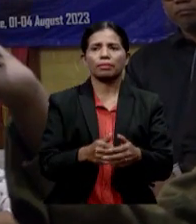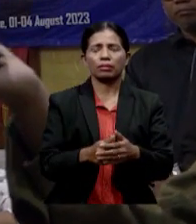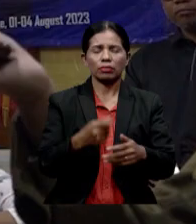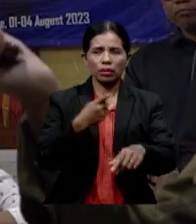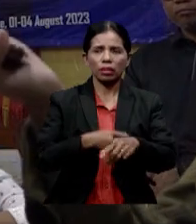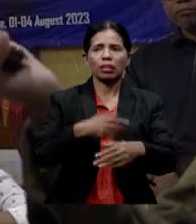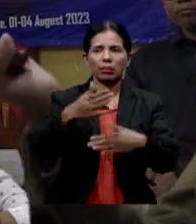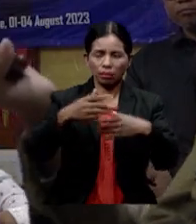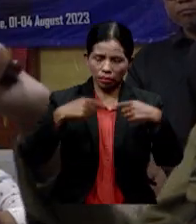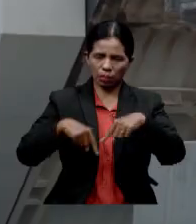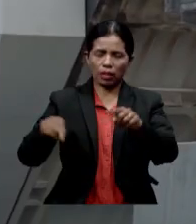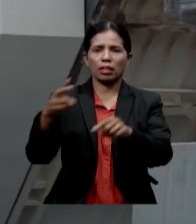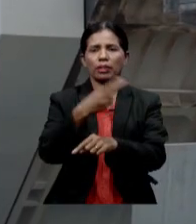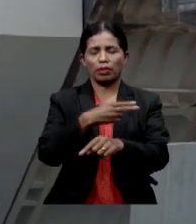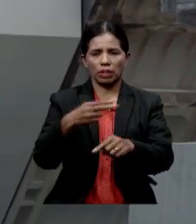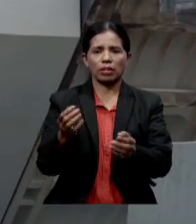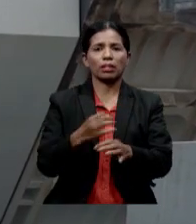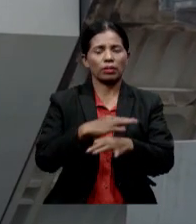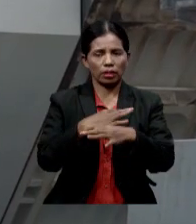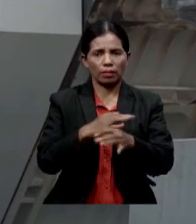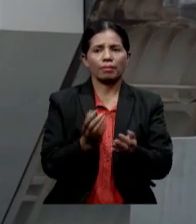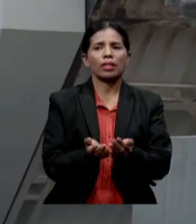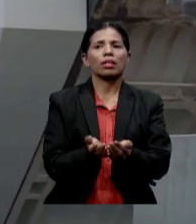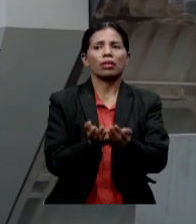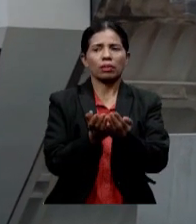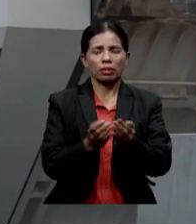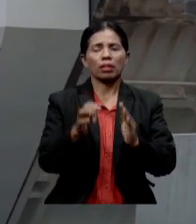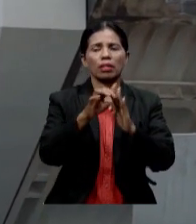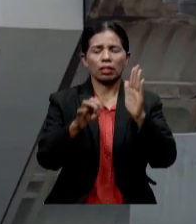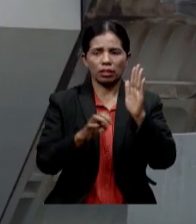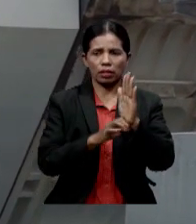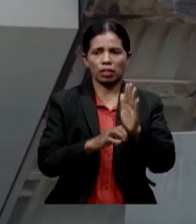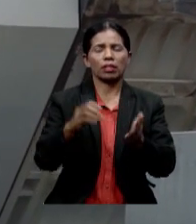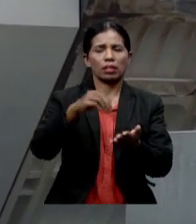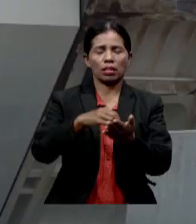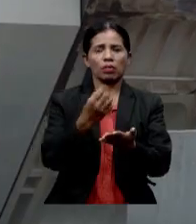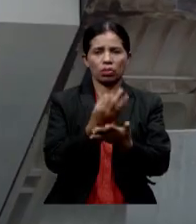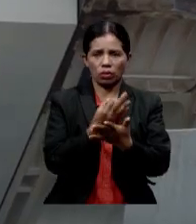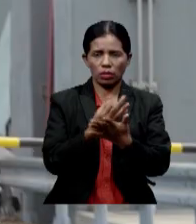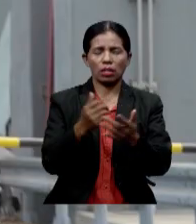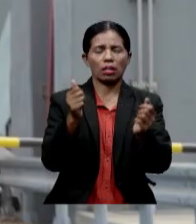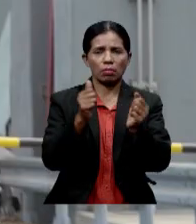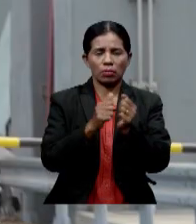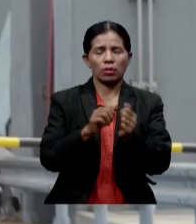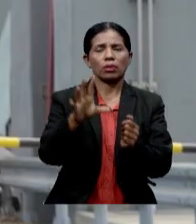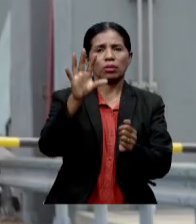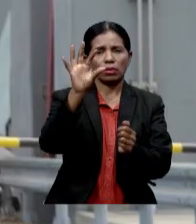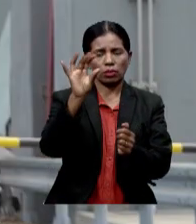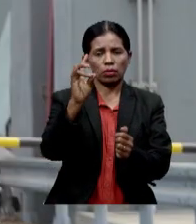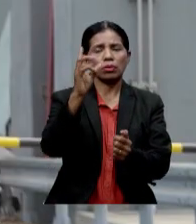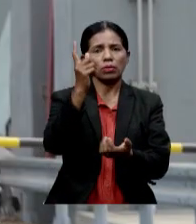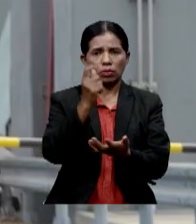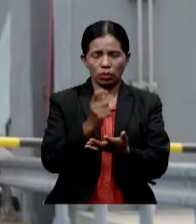bada crônica, se vai, Surabaya. Roberlin Ramelão, Estado Alemanha, aloca orçamento tokon hitu resin no governo